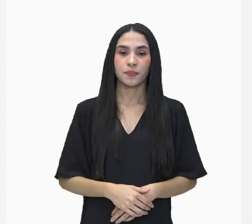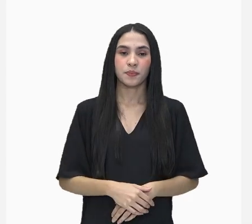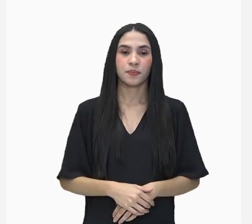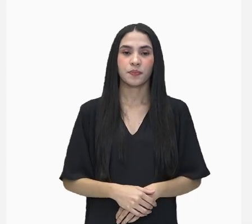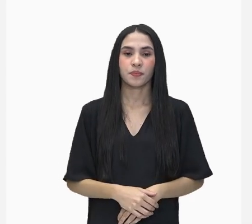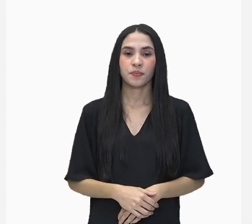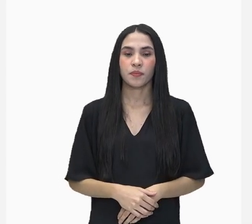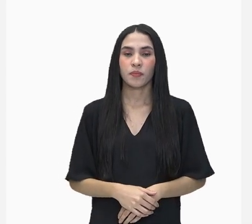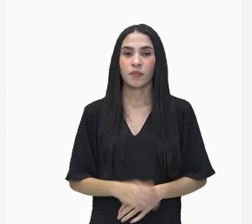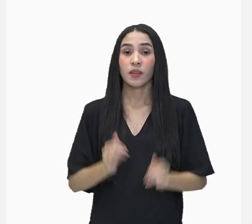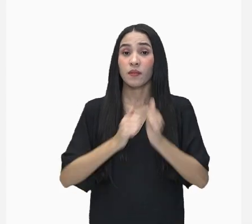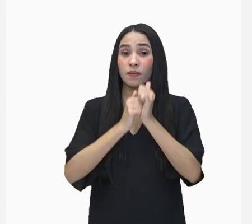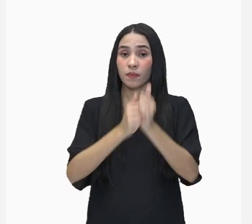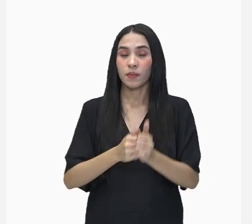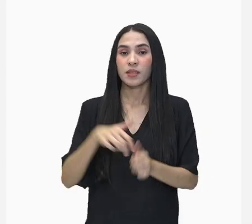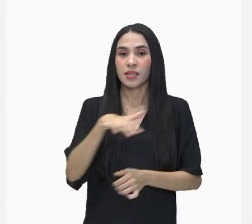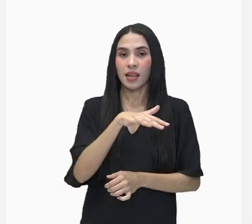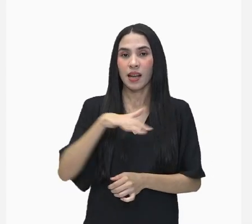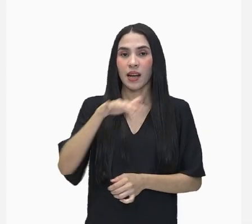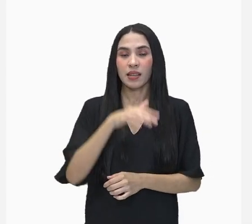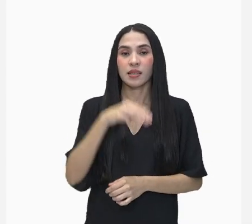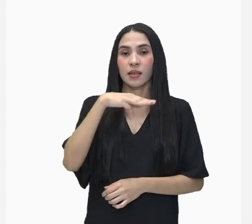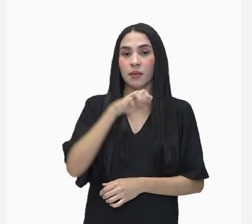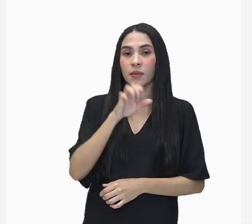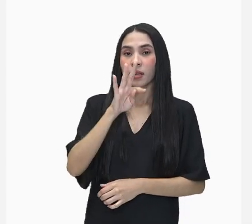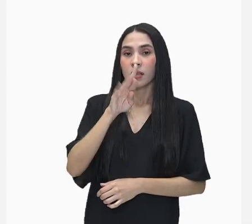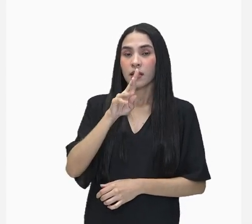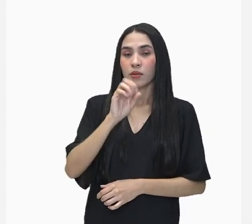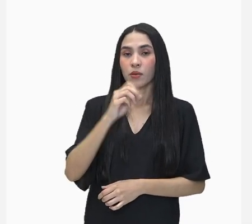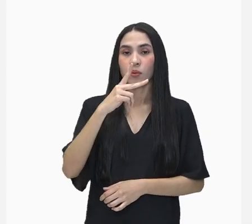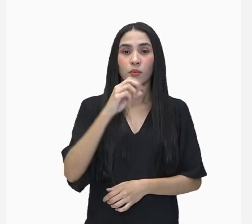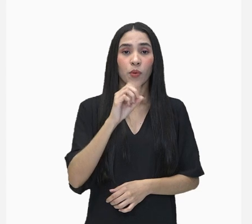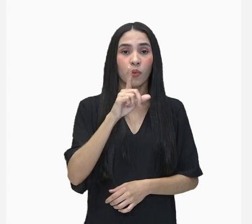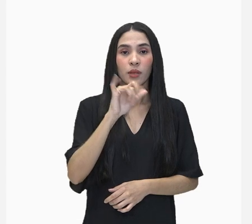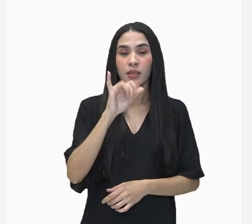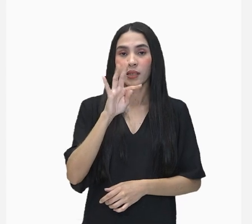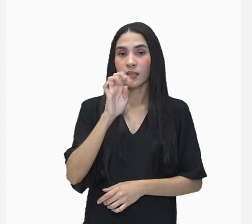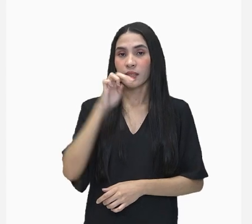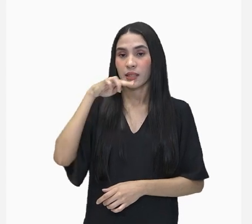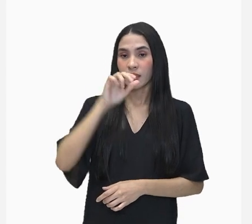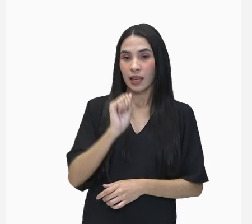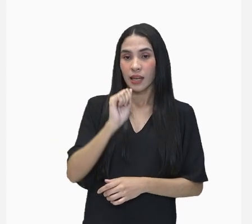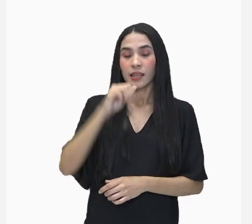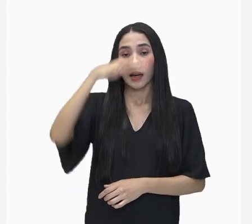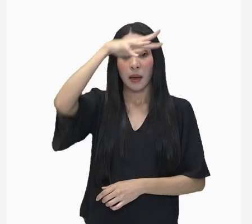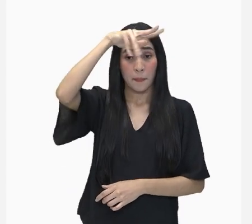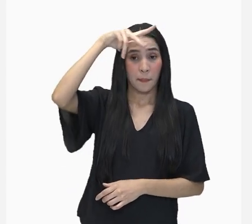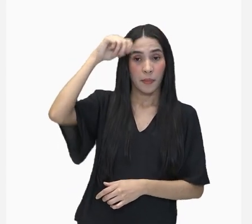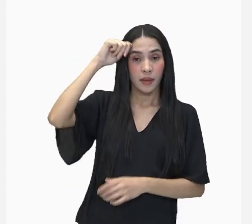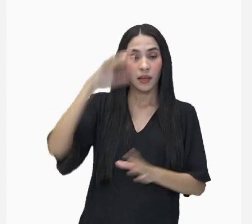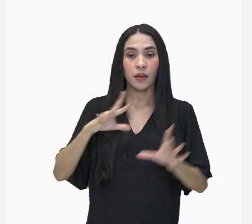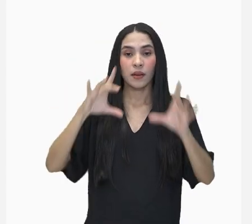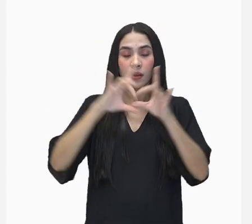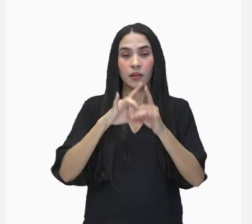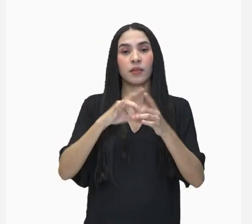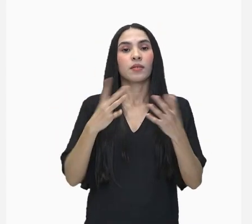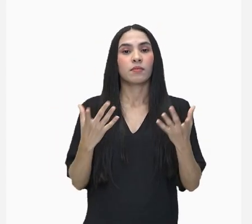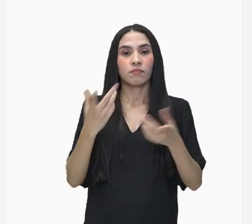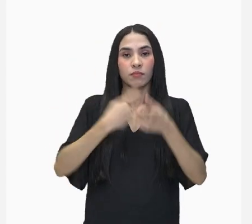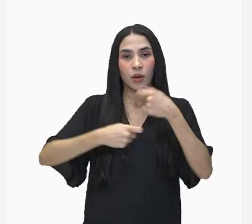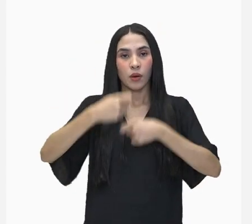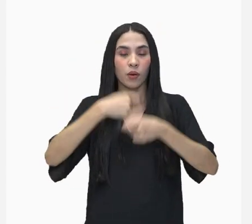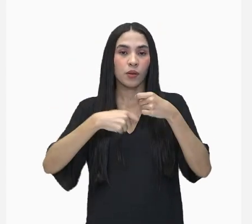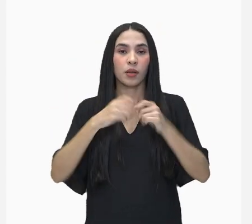que fazem parte da região metropolitana de Manaus, integrado socioeconomicamente a uma